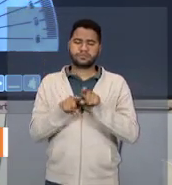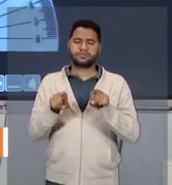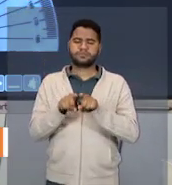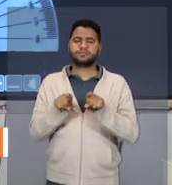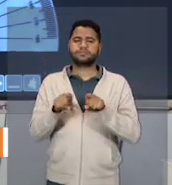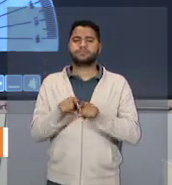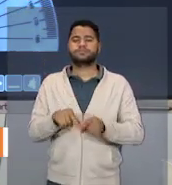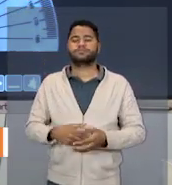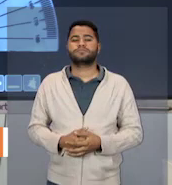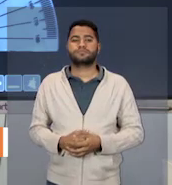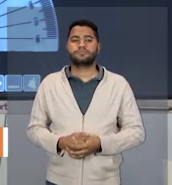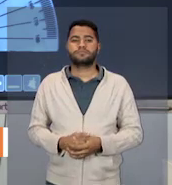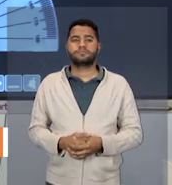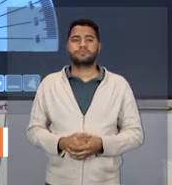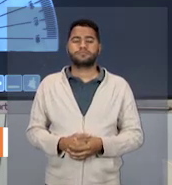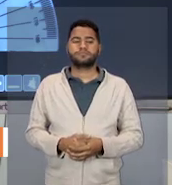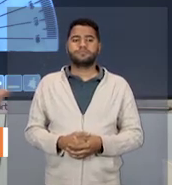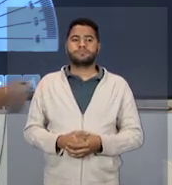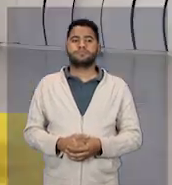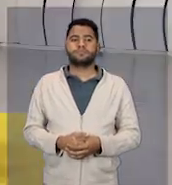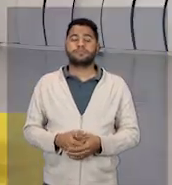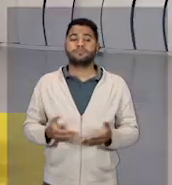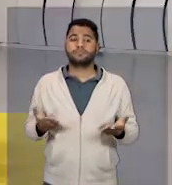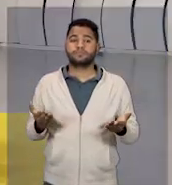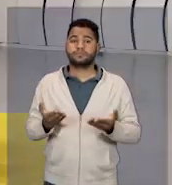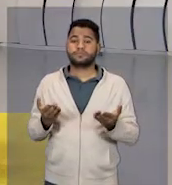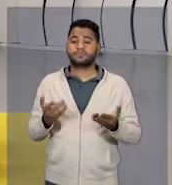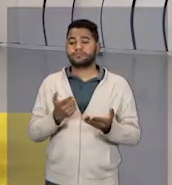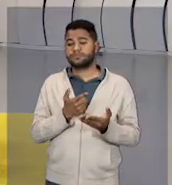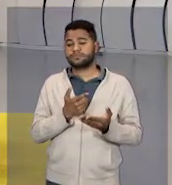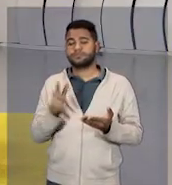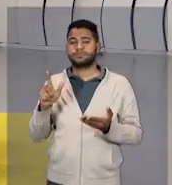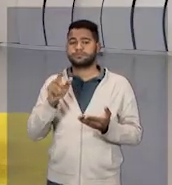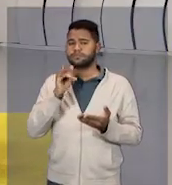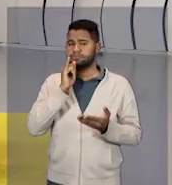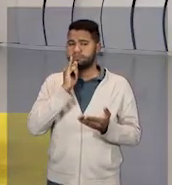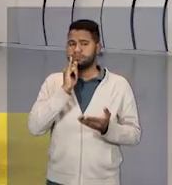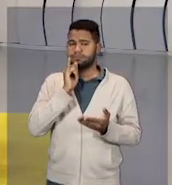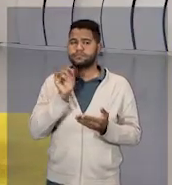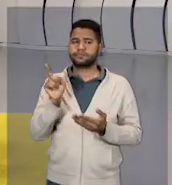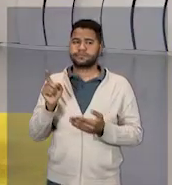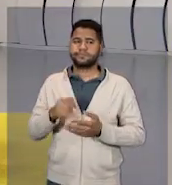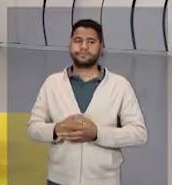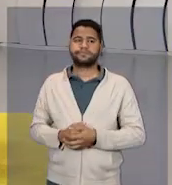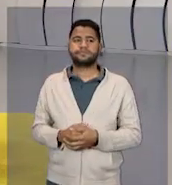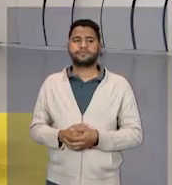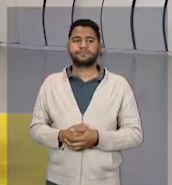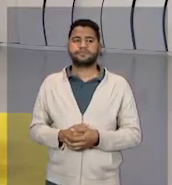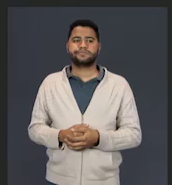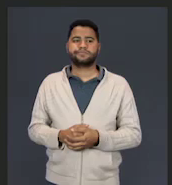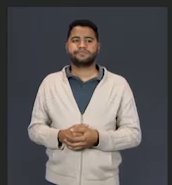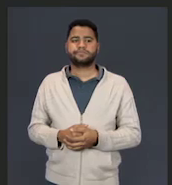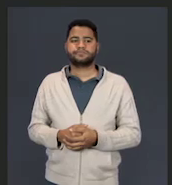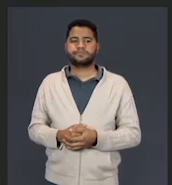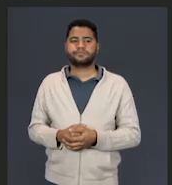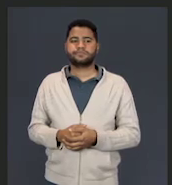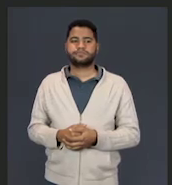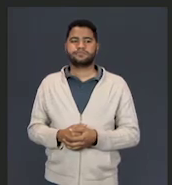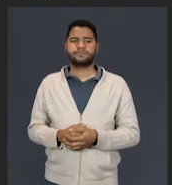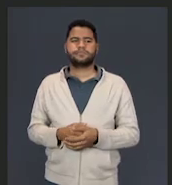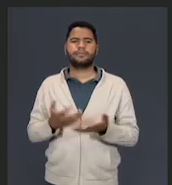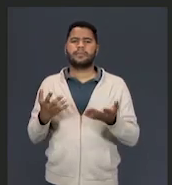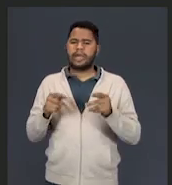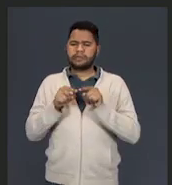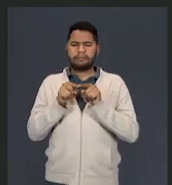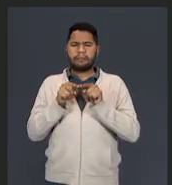dele, tá certo? Vamos passar para um outro exemplo. E aqui, mas e quando